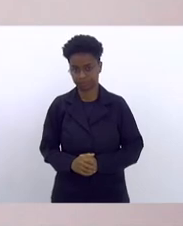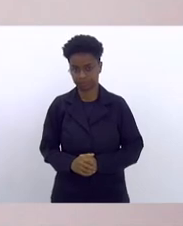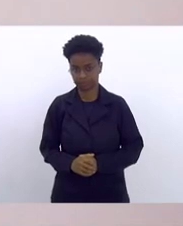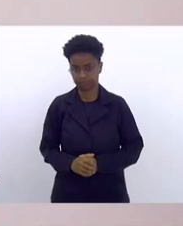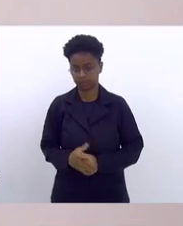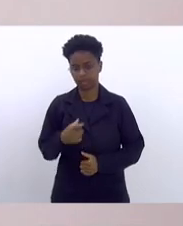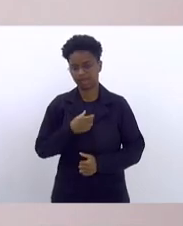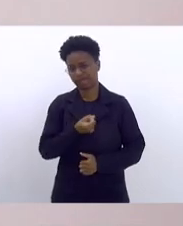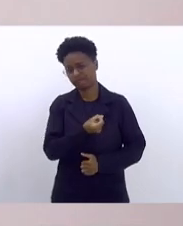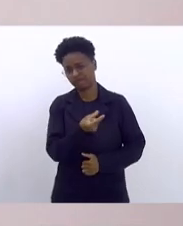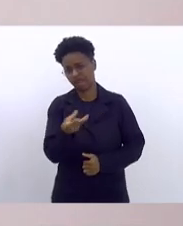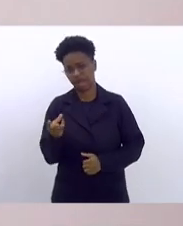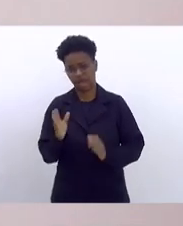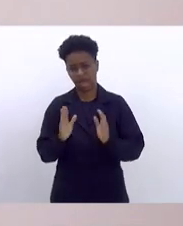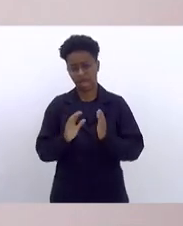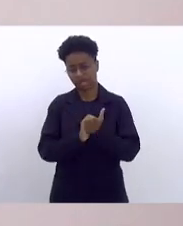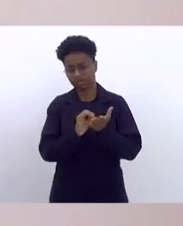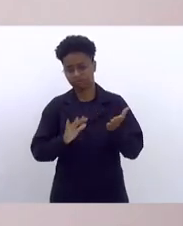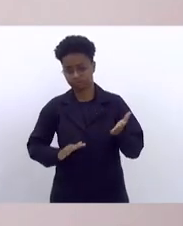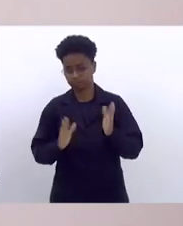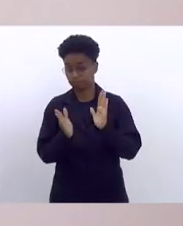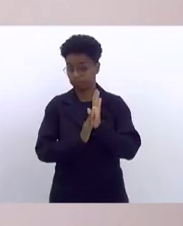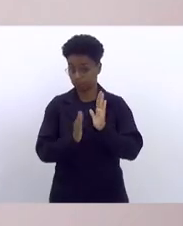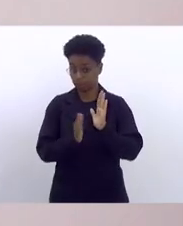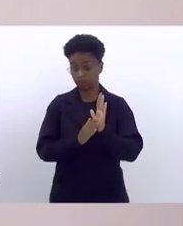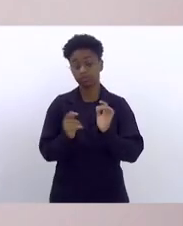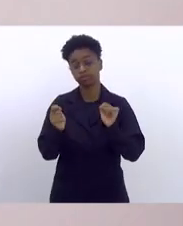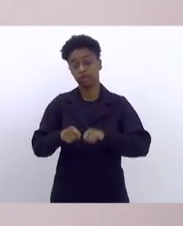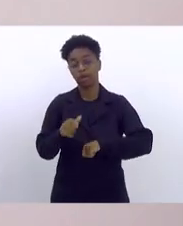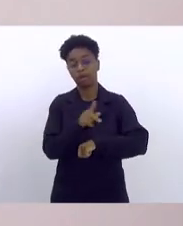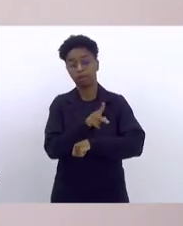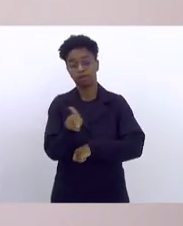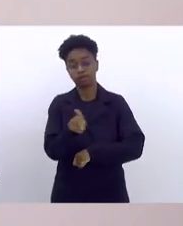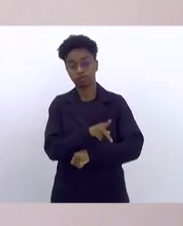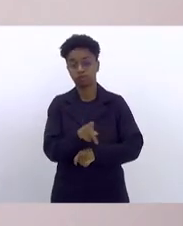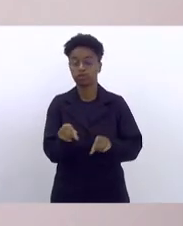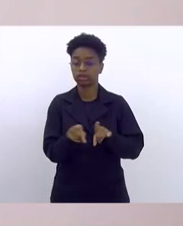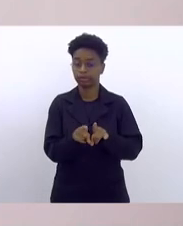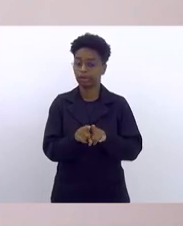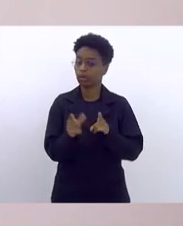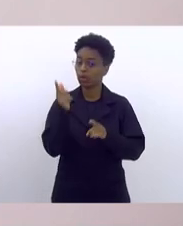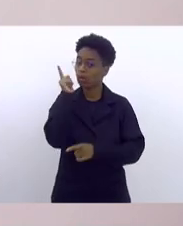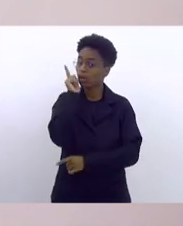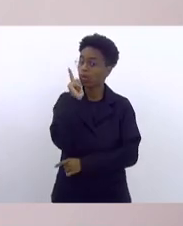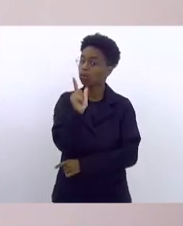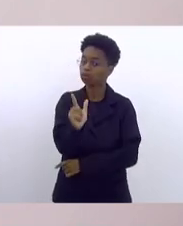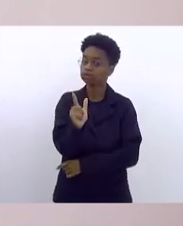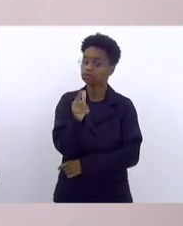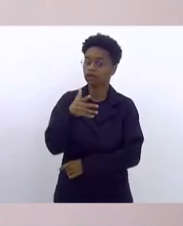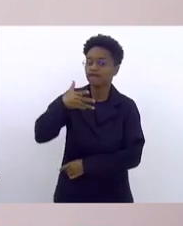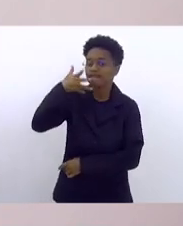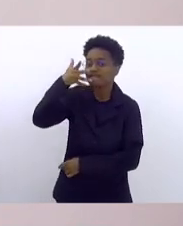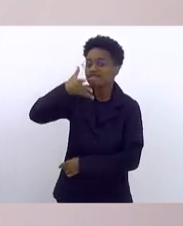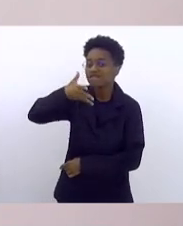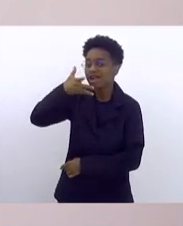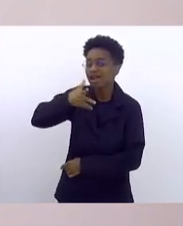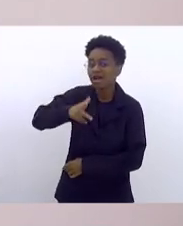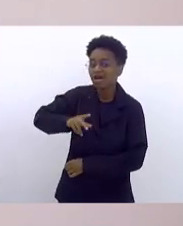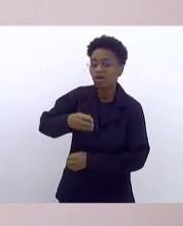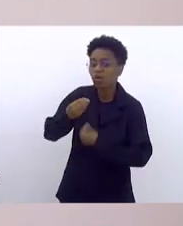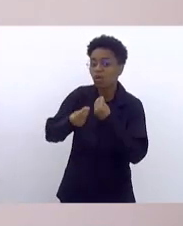várias atividades são propostas para que os professores também tenham essa possibilidade de falarem de si